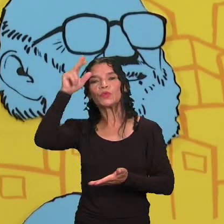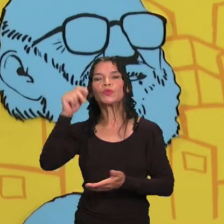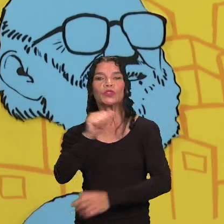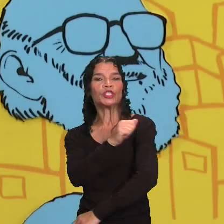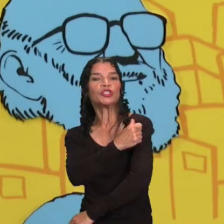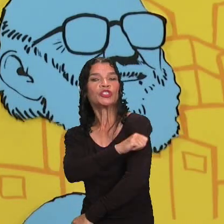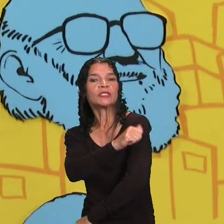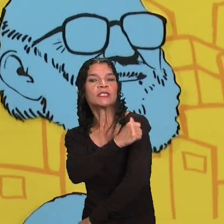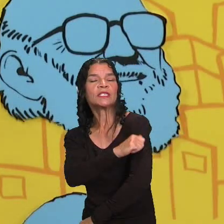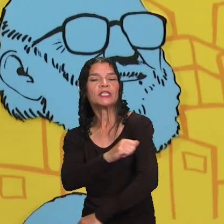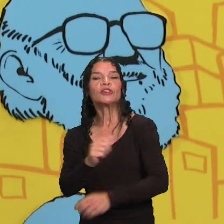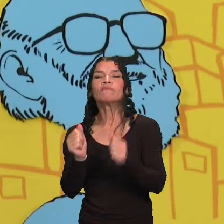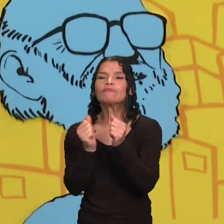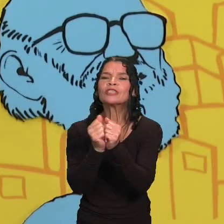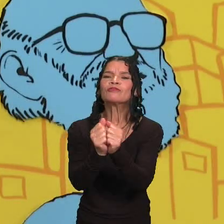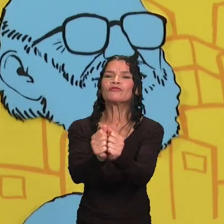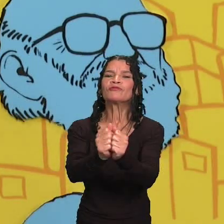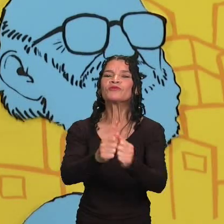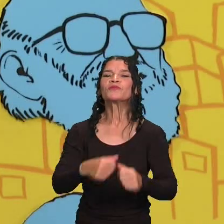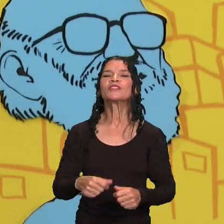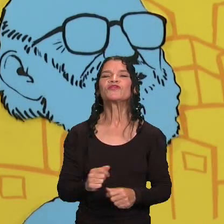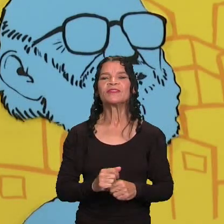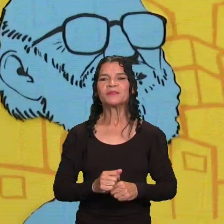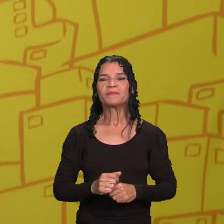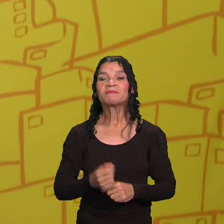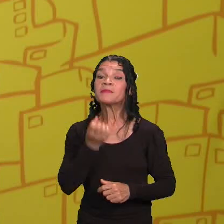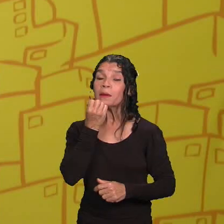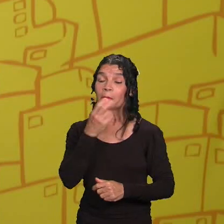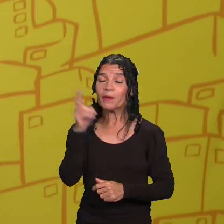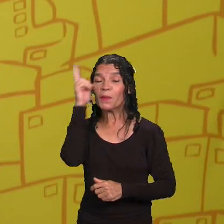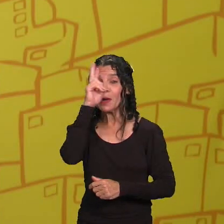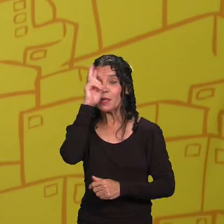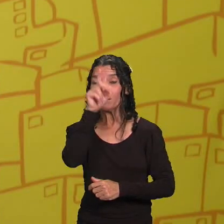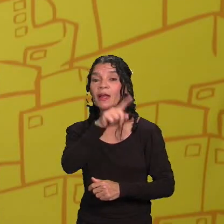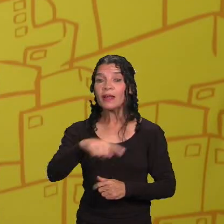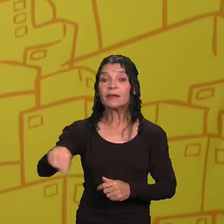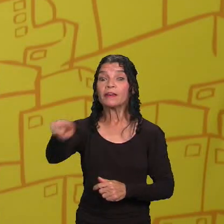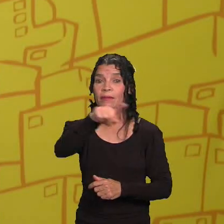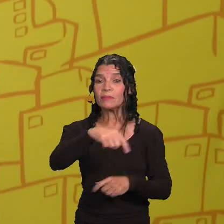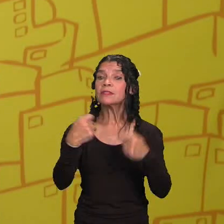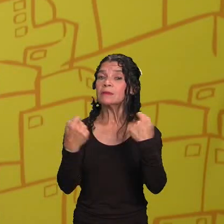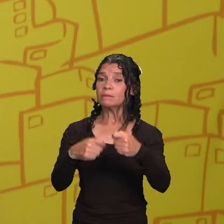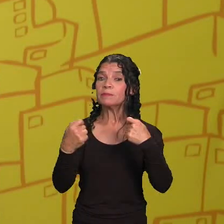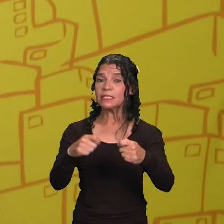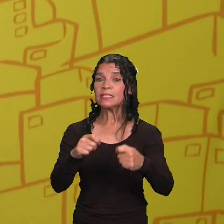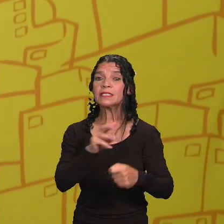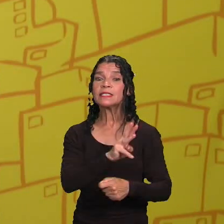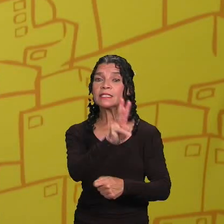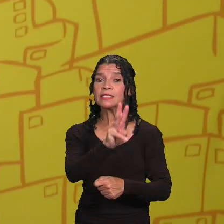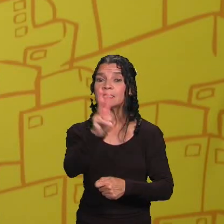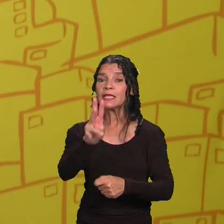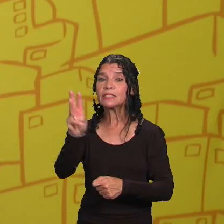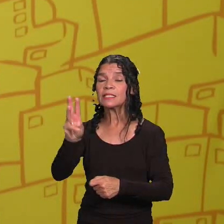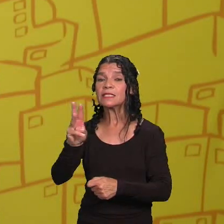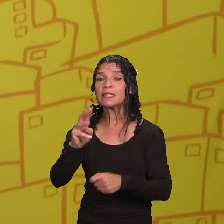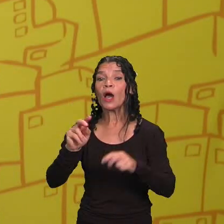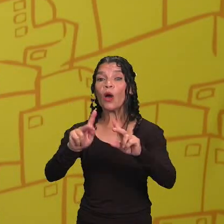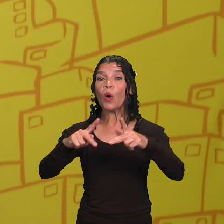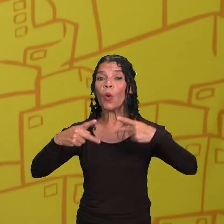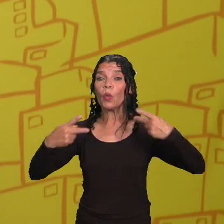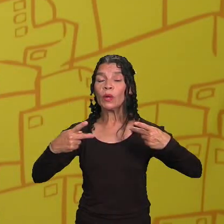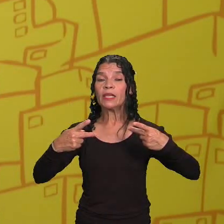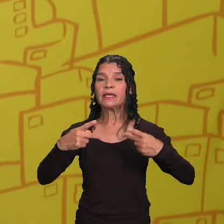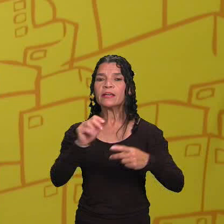terem nos acompanhado até agora. É bom lembrar que você deve acessar o link de avaliação